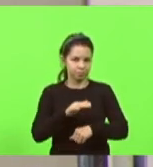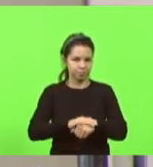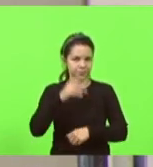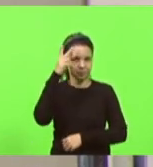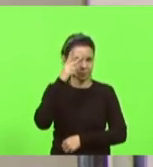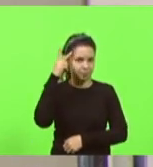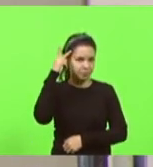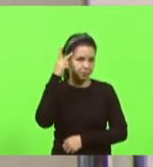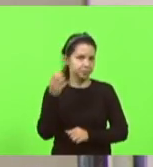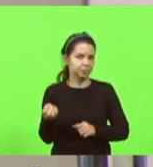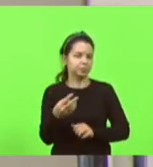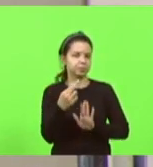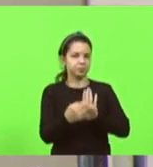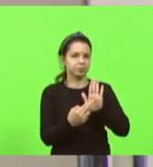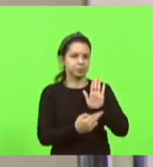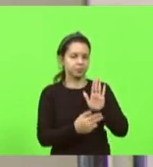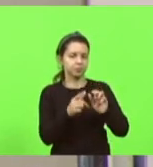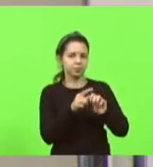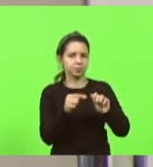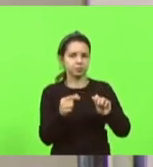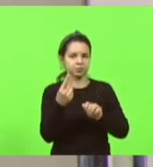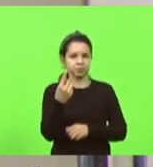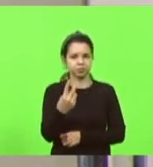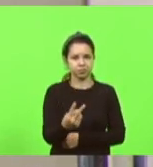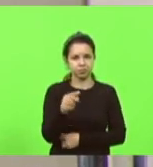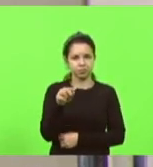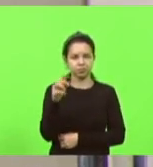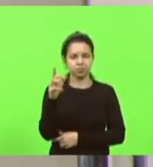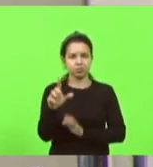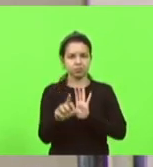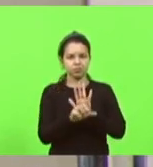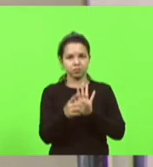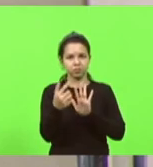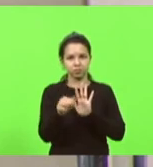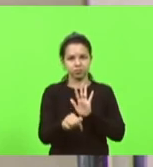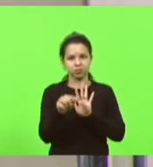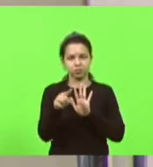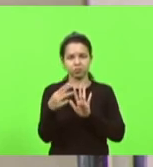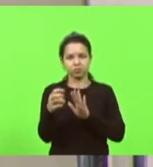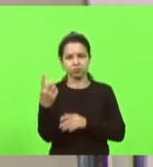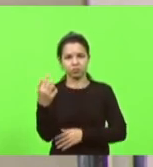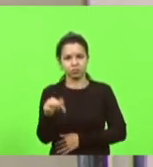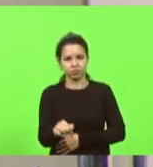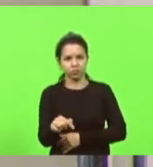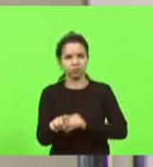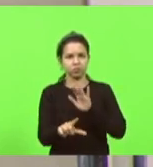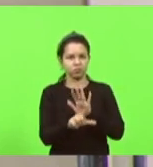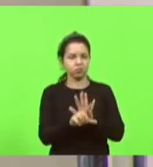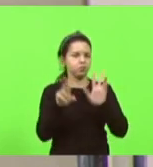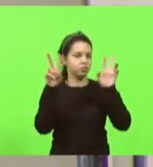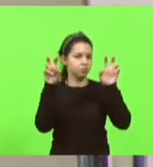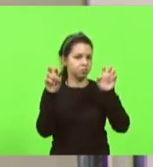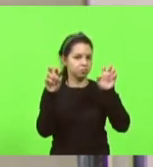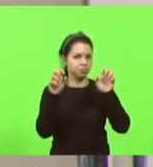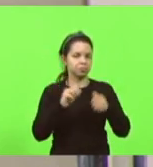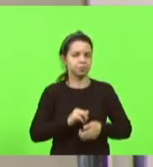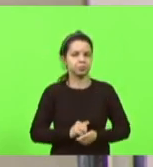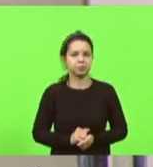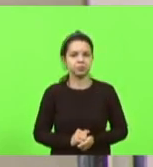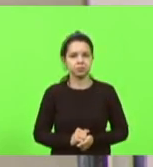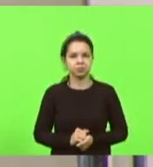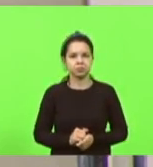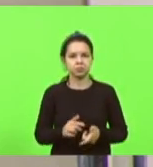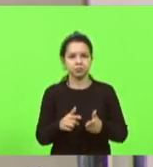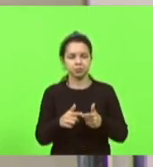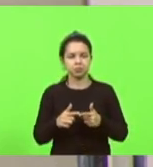da nova redação ao artigo 12 da Lei 17.201/2017, que consolida as leis que dispõem sobre a concessão